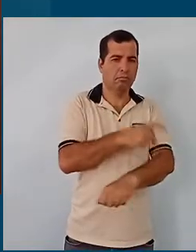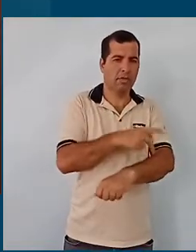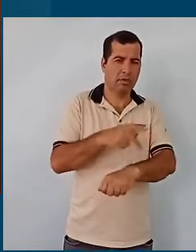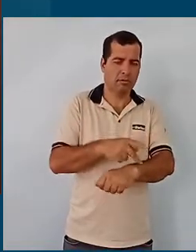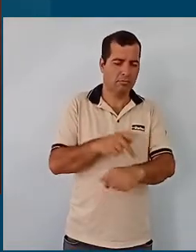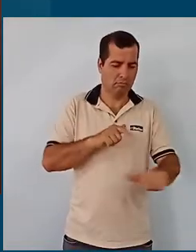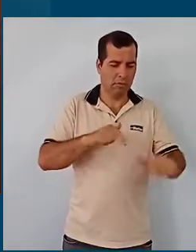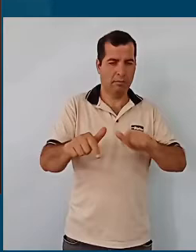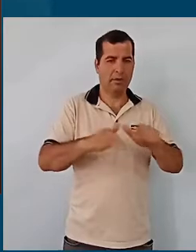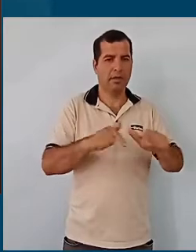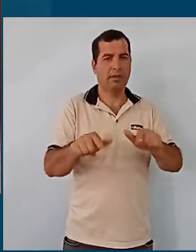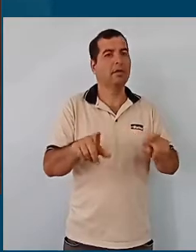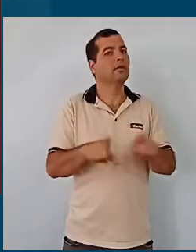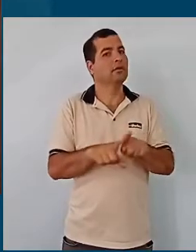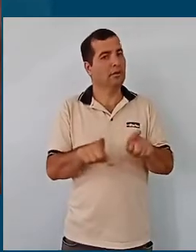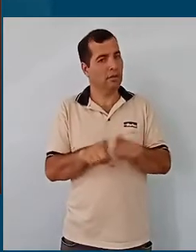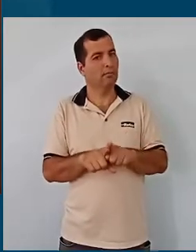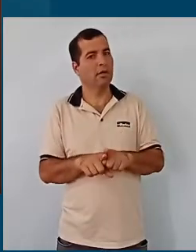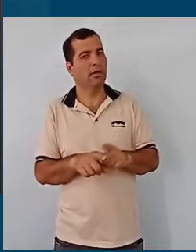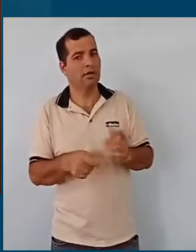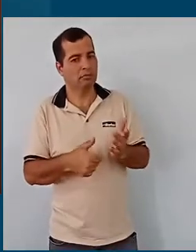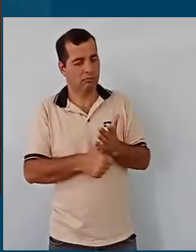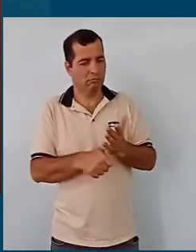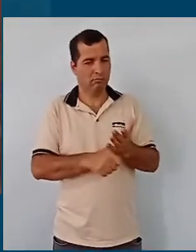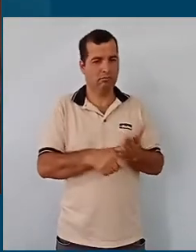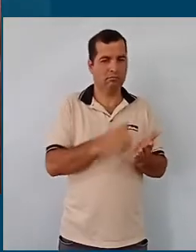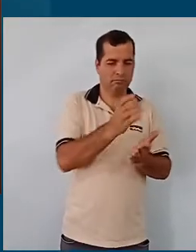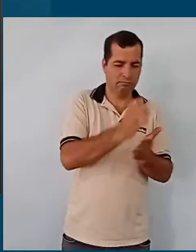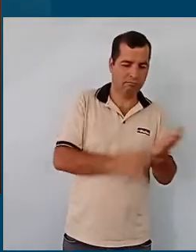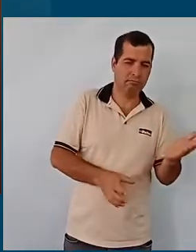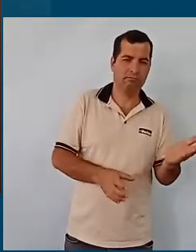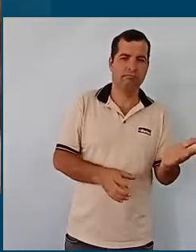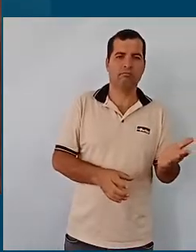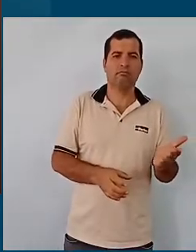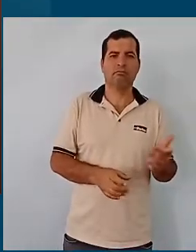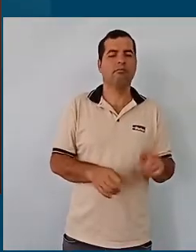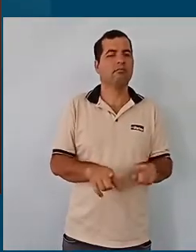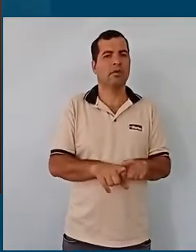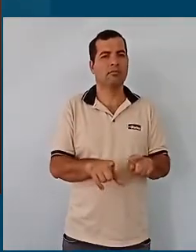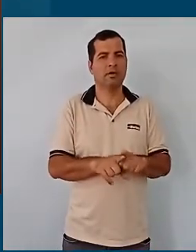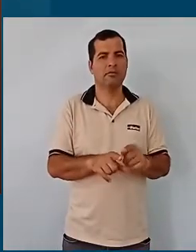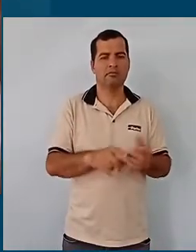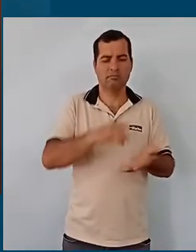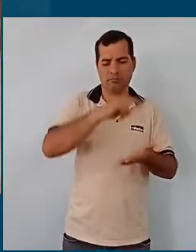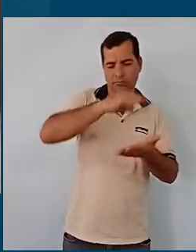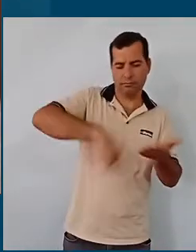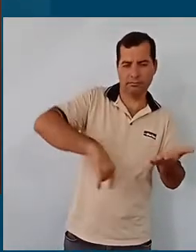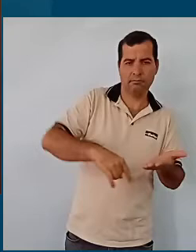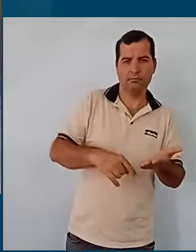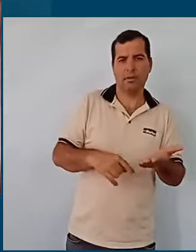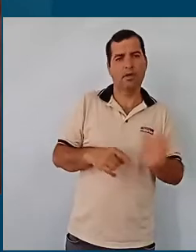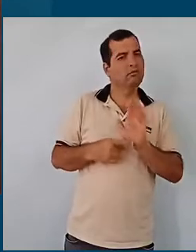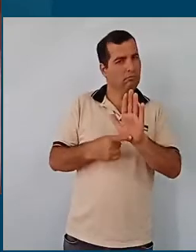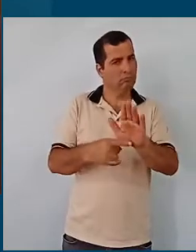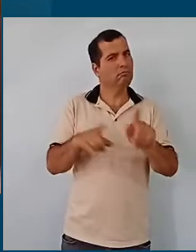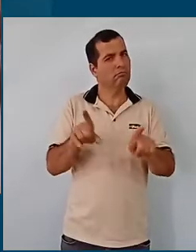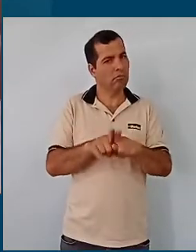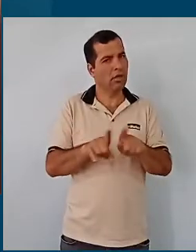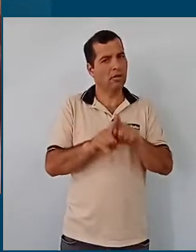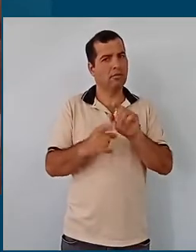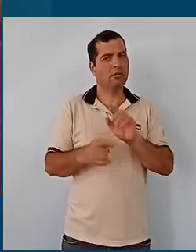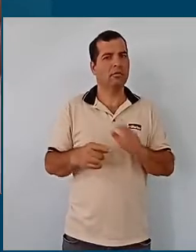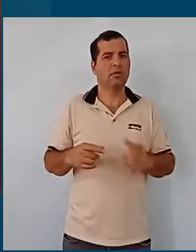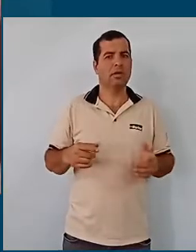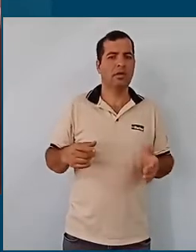uma forma mais explícita e de mais adequada, em outros menos, mas todos eles apontando